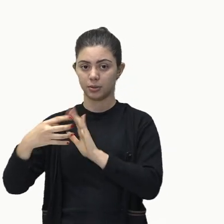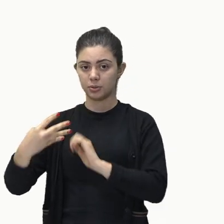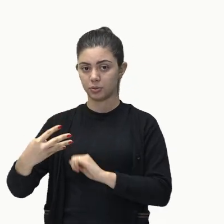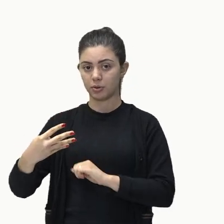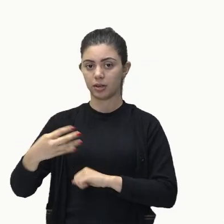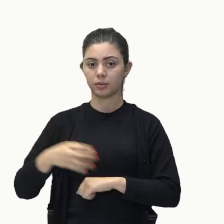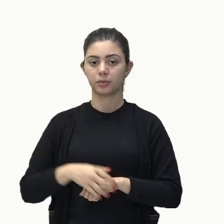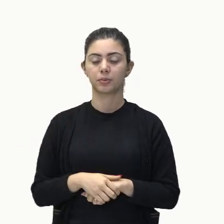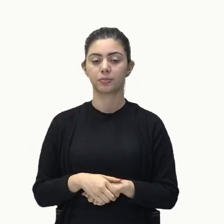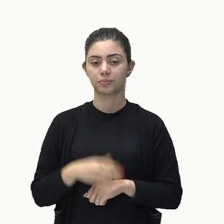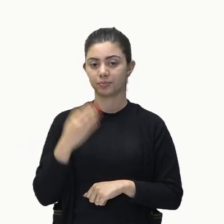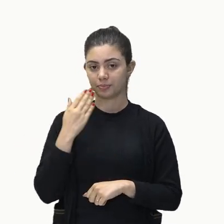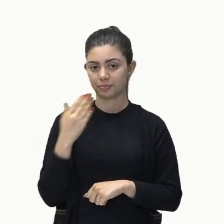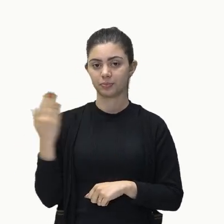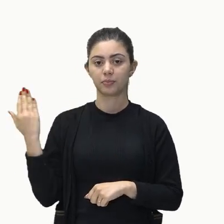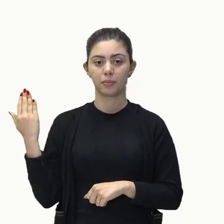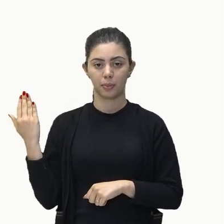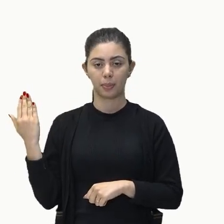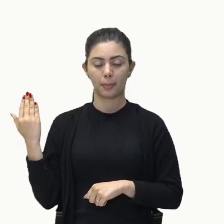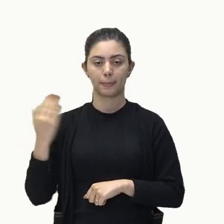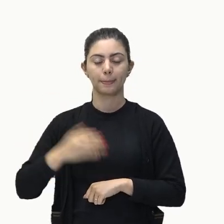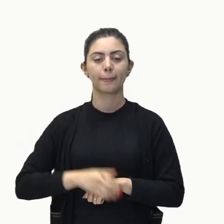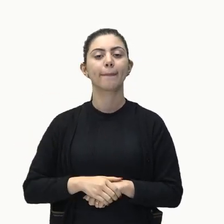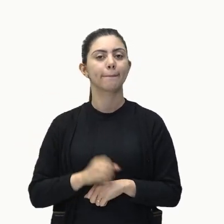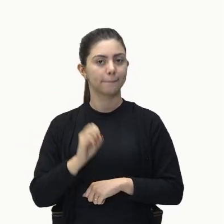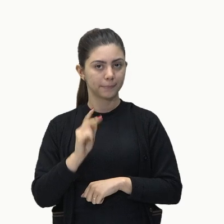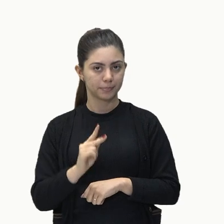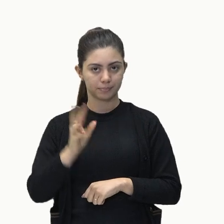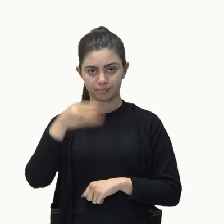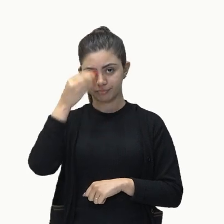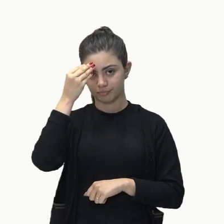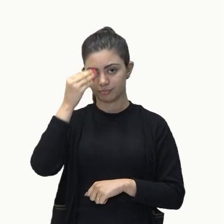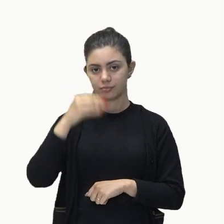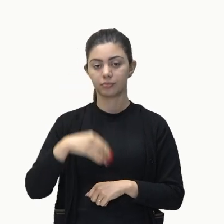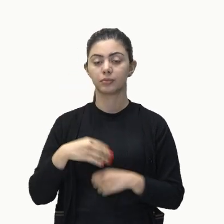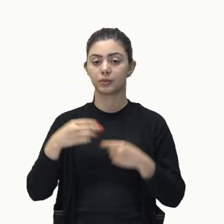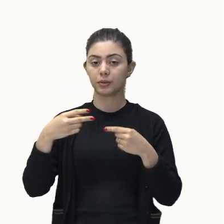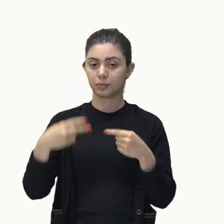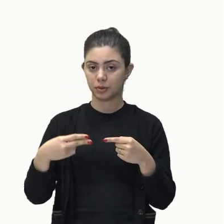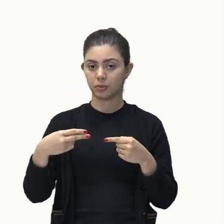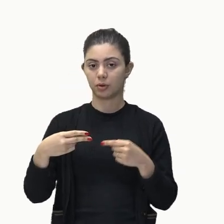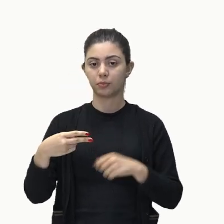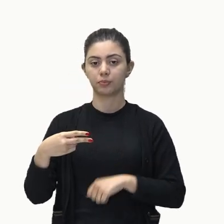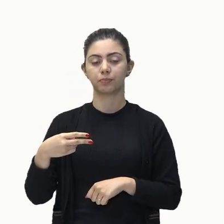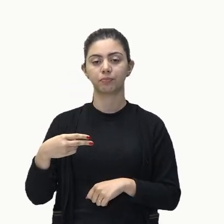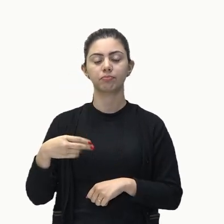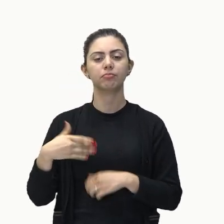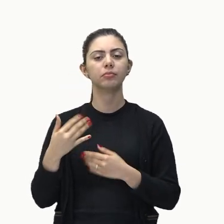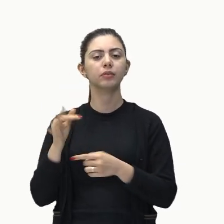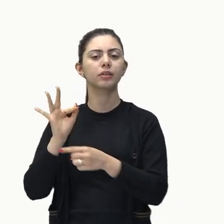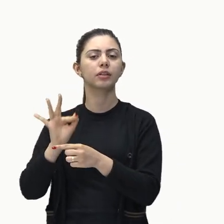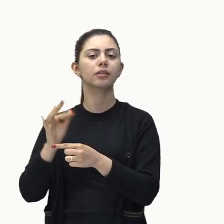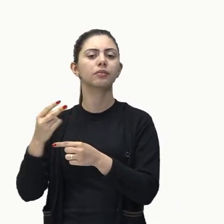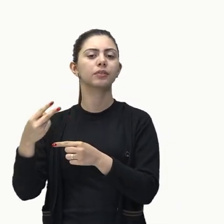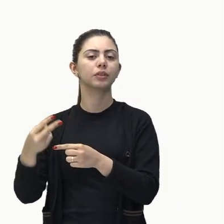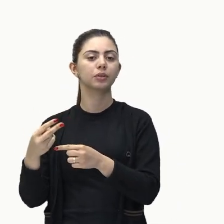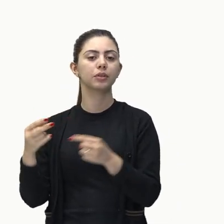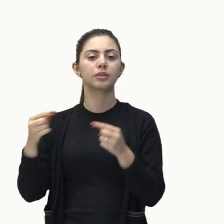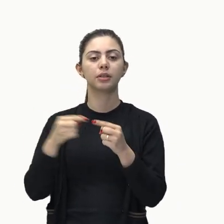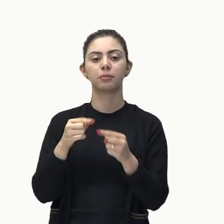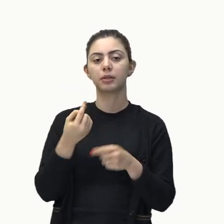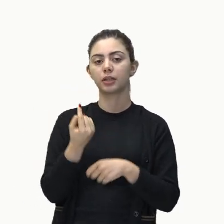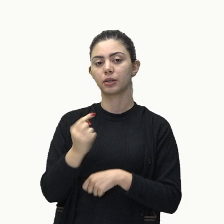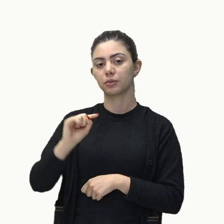5 vezes 10 a menos 4. Ok? Igual. O F2 é